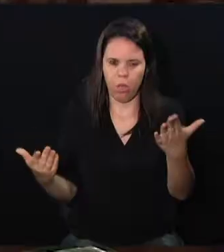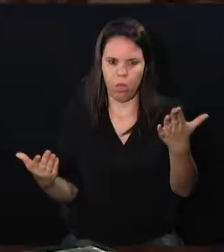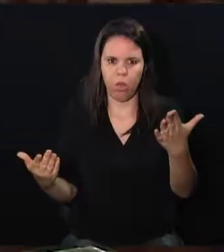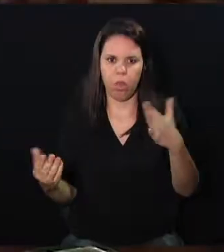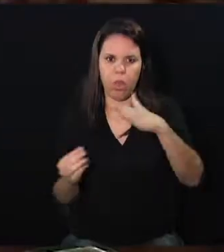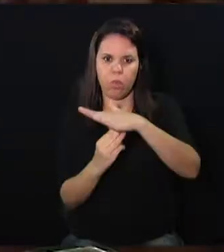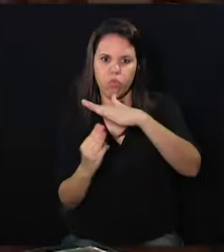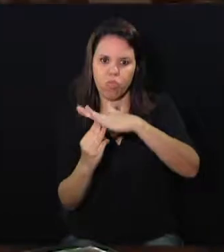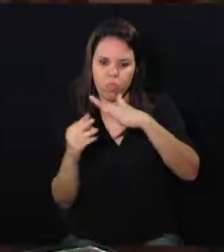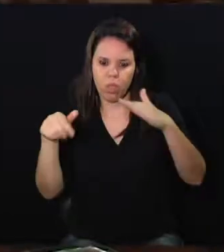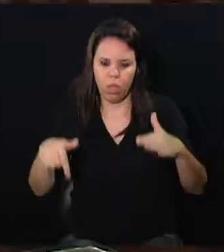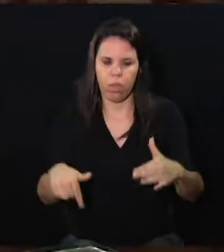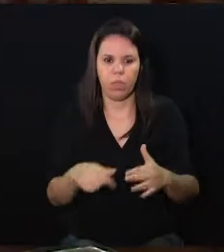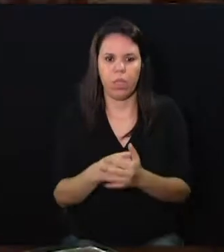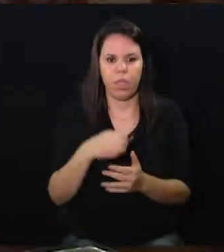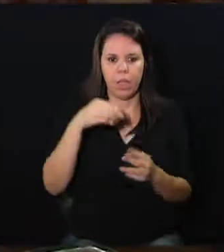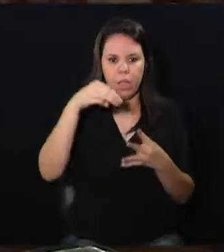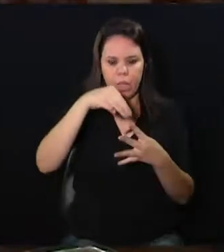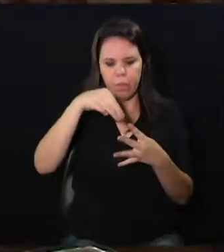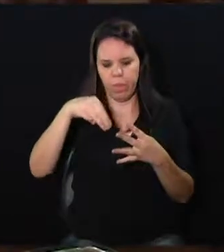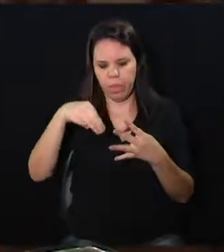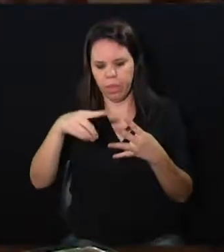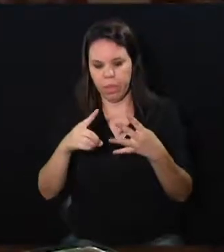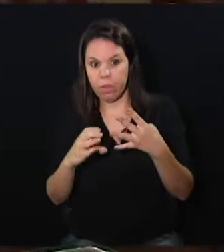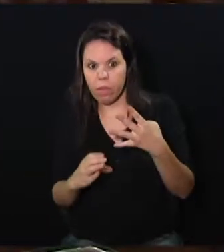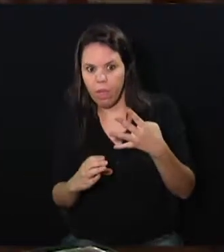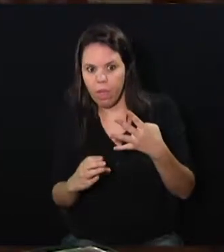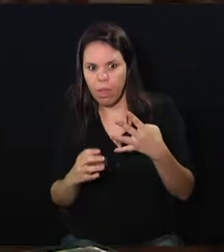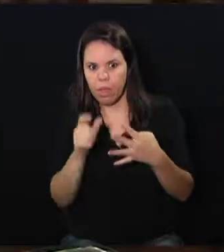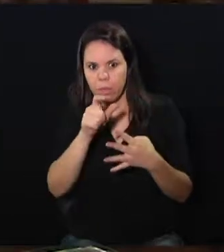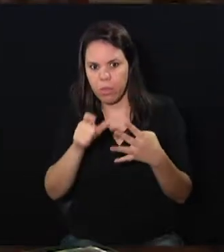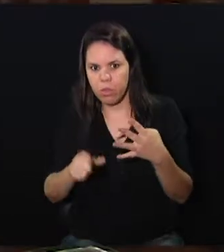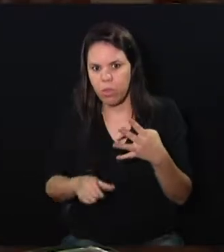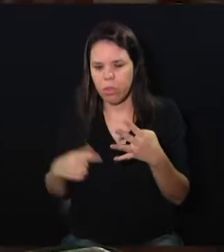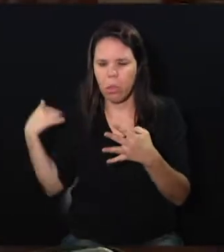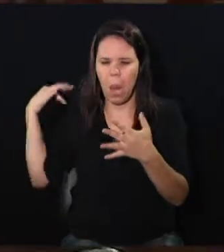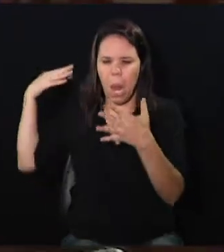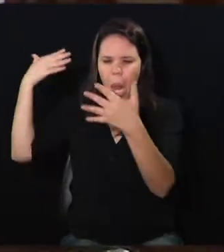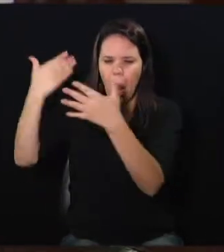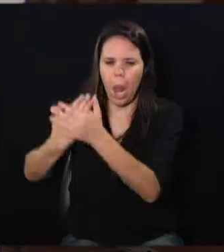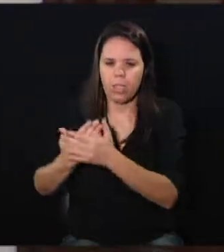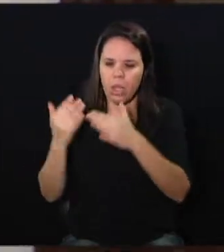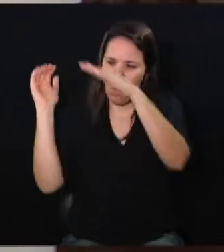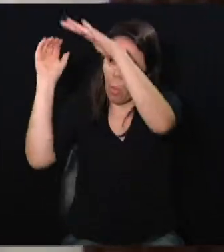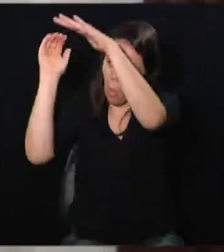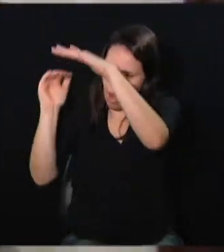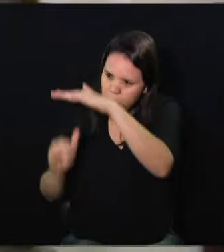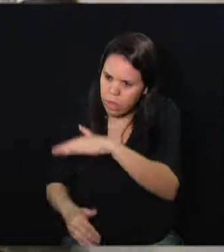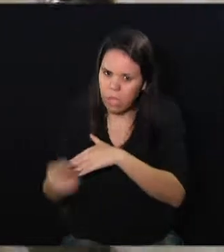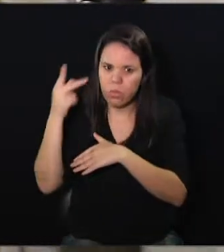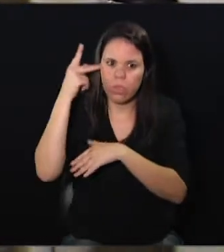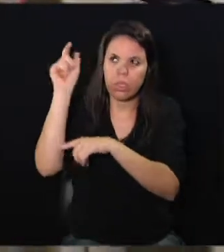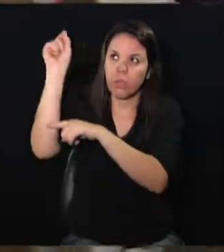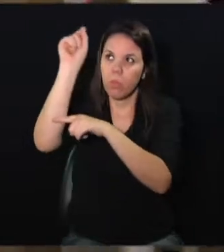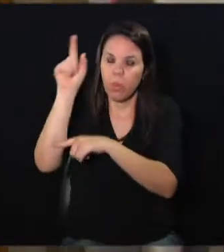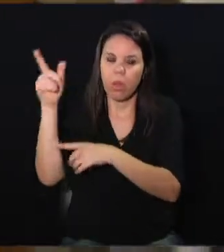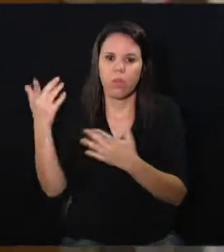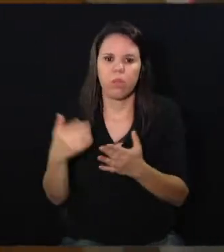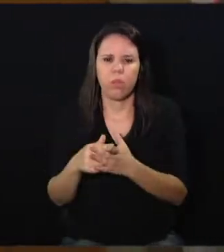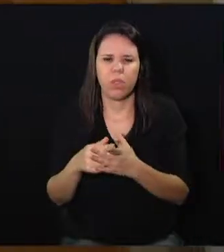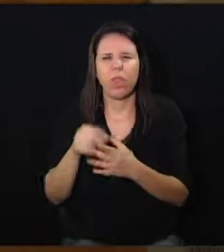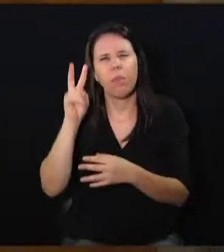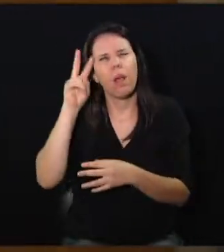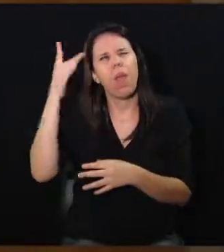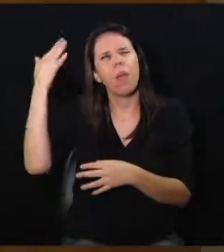MMDC. Aqui no museu está guardada parte da trajetória dos paulistas. Dá para fazer uma viagem até o ano de